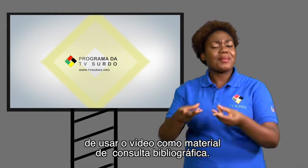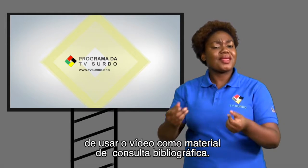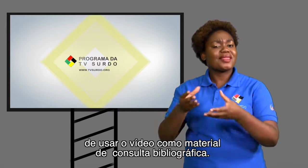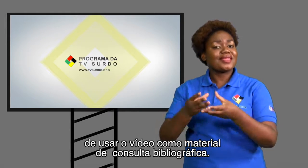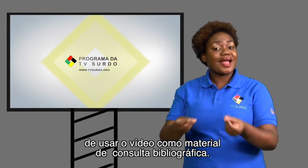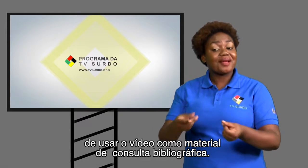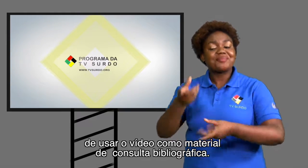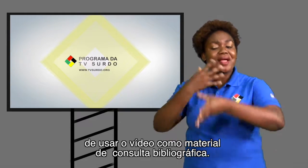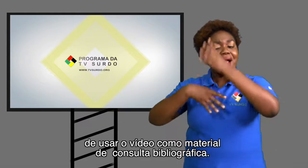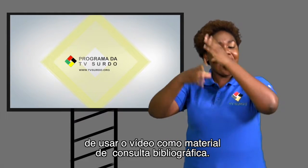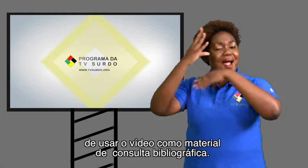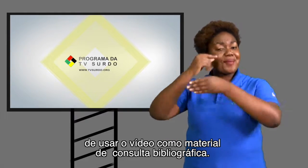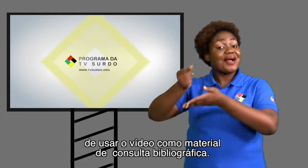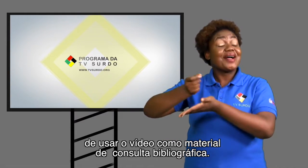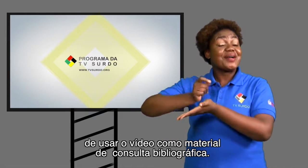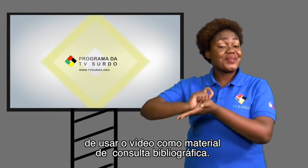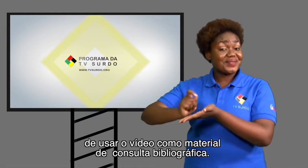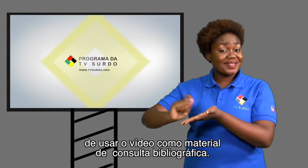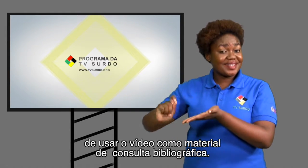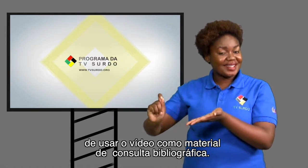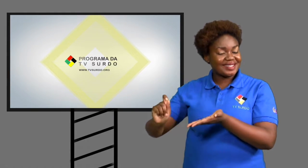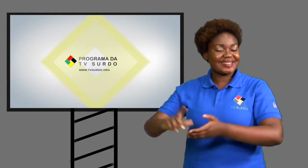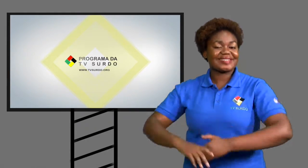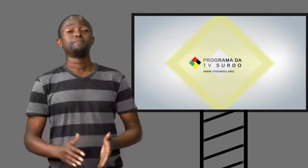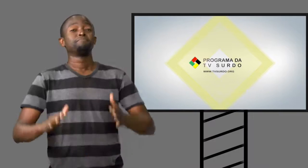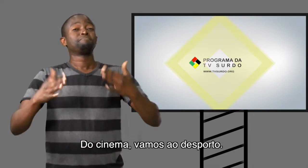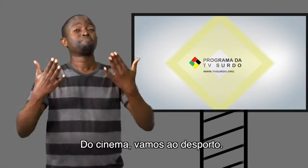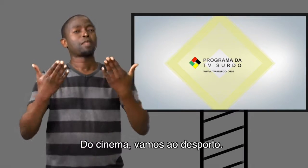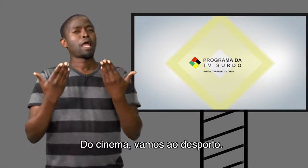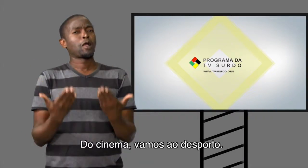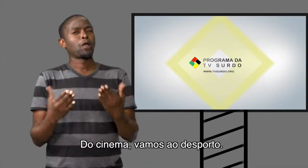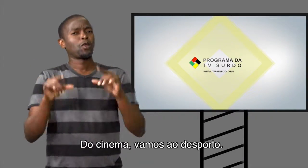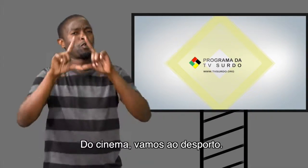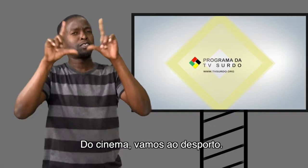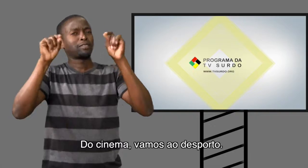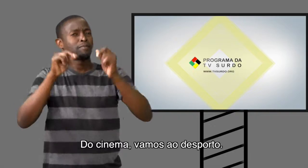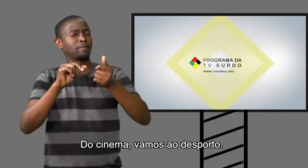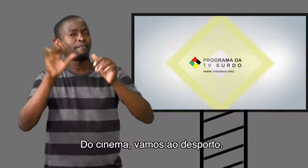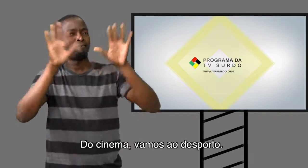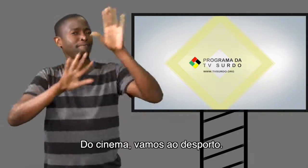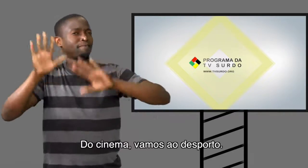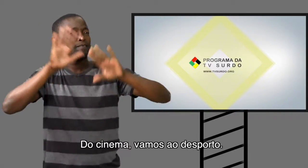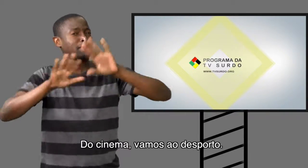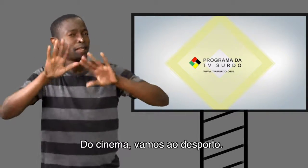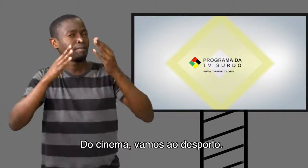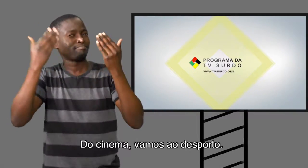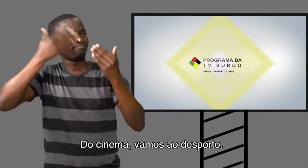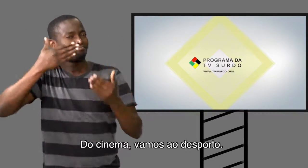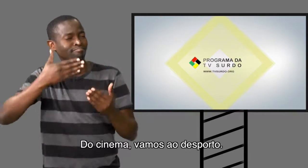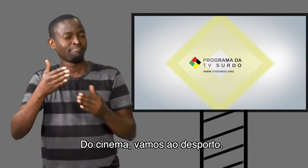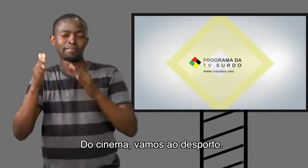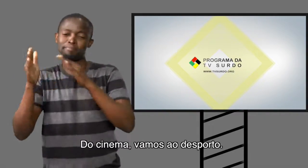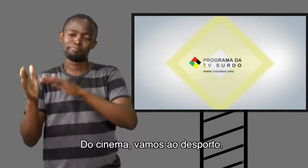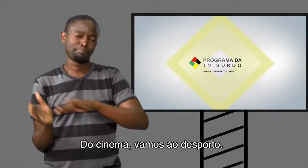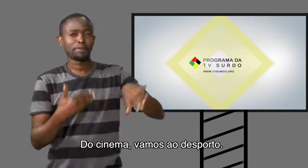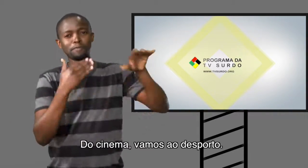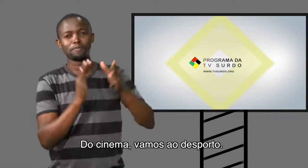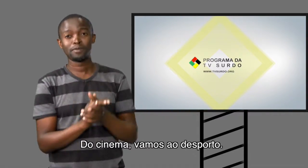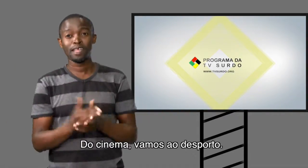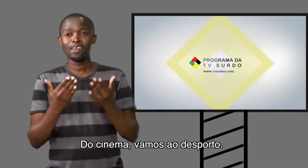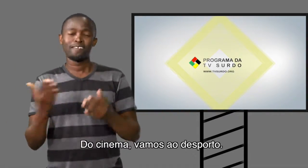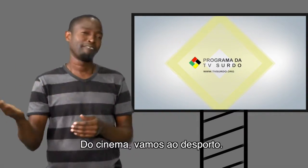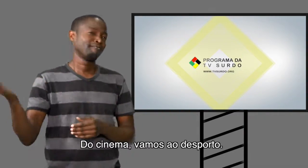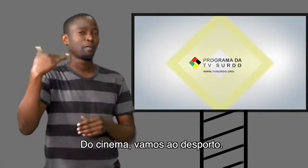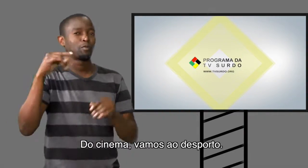material de consulta bibliográfica. Do cinema vamos ao desporto